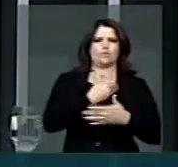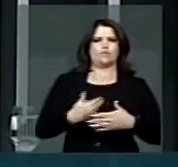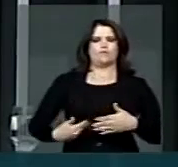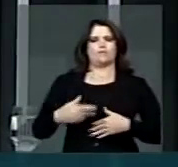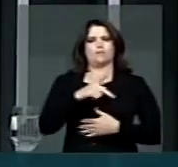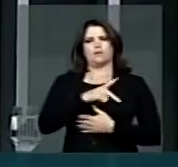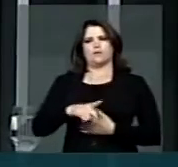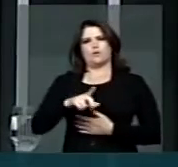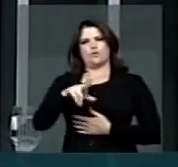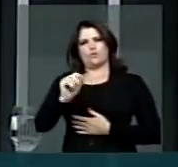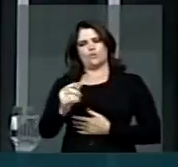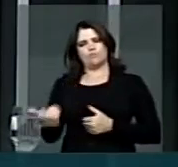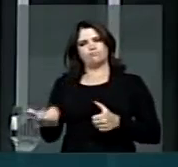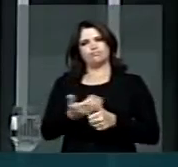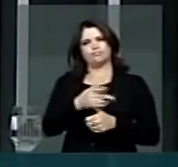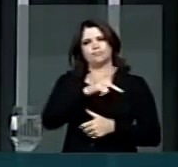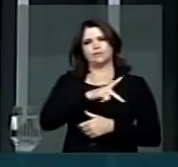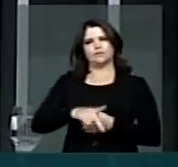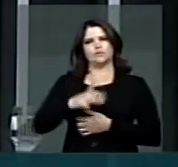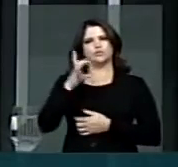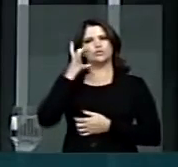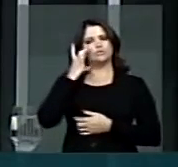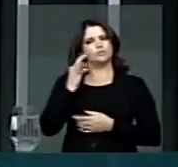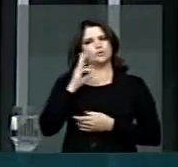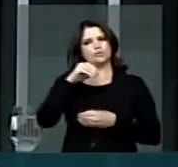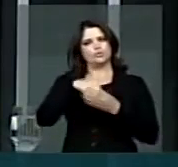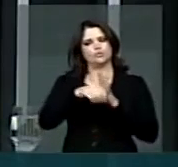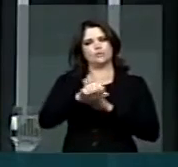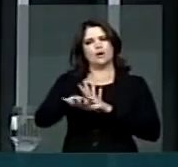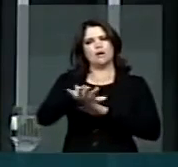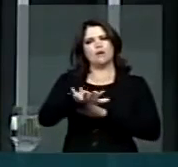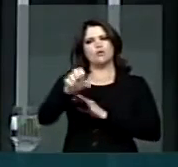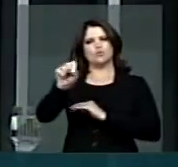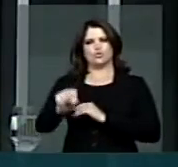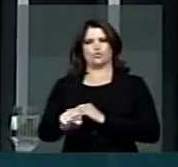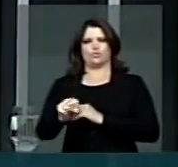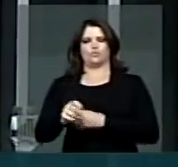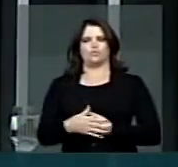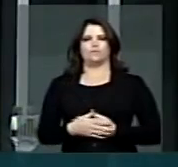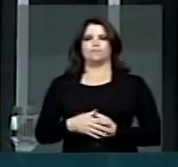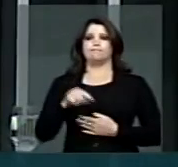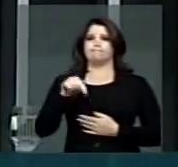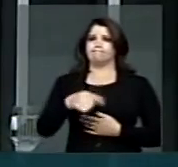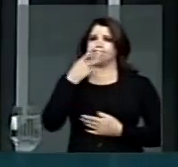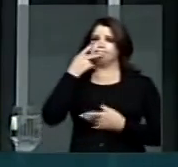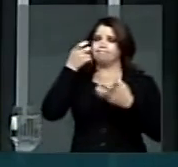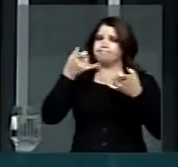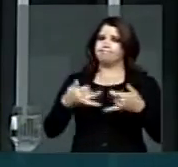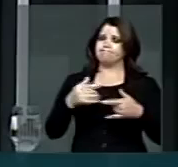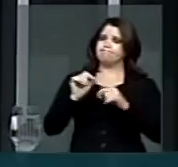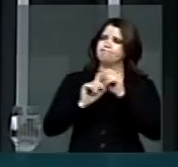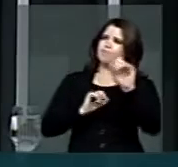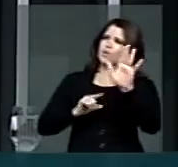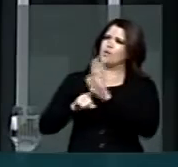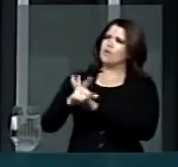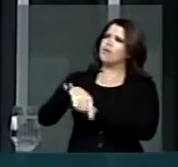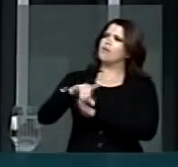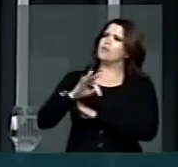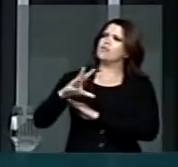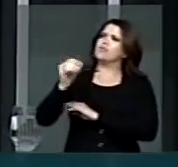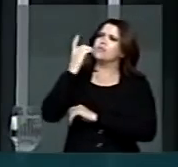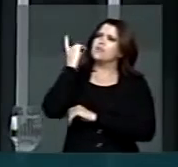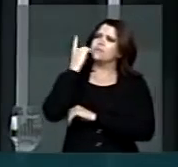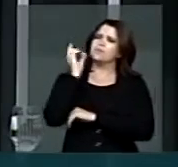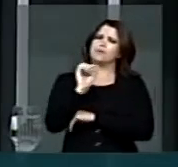presidente Lula e da presidente Dilma na nossa região. Aqui faço uma pausa e pergunto aos senhores